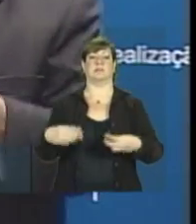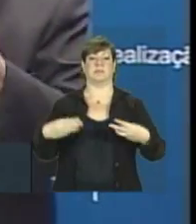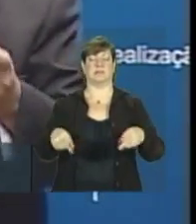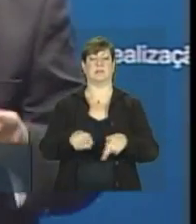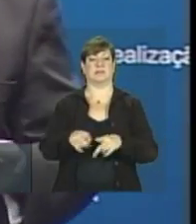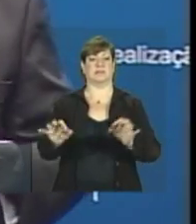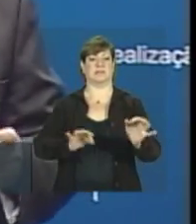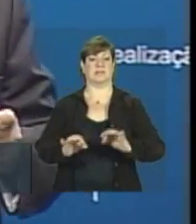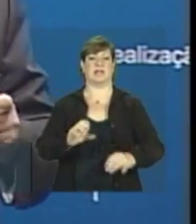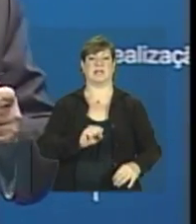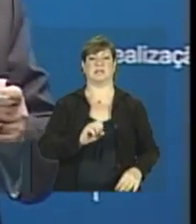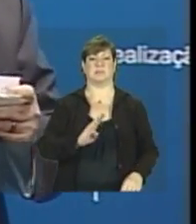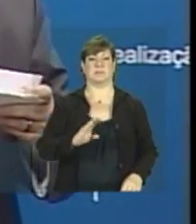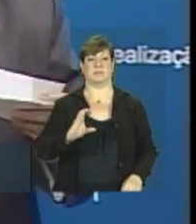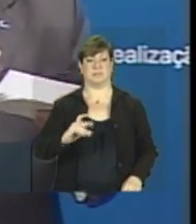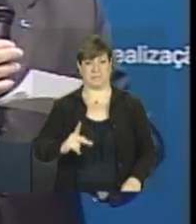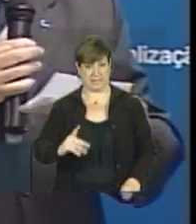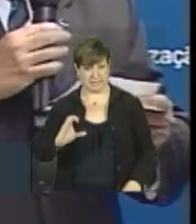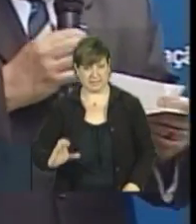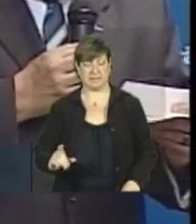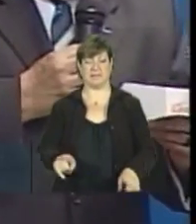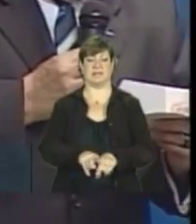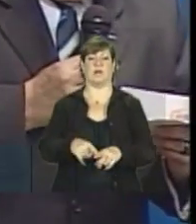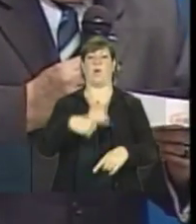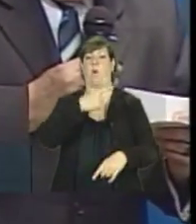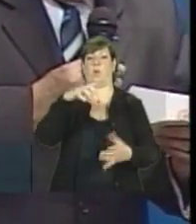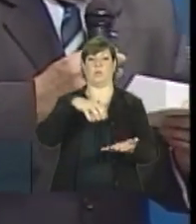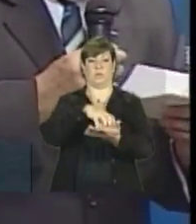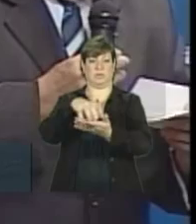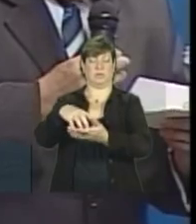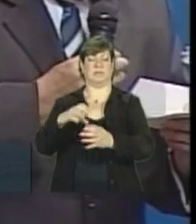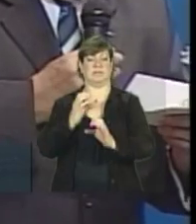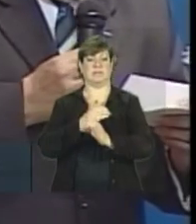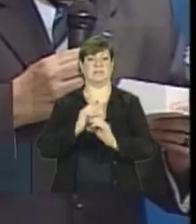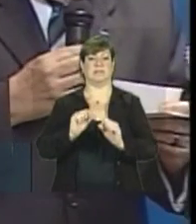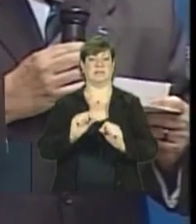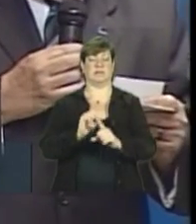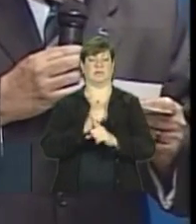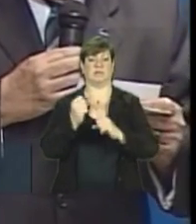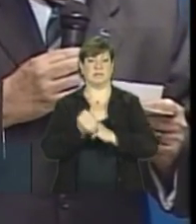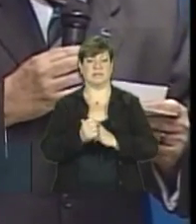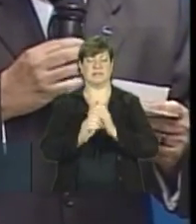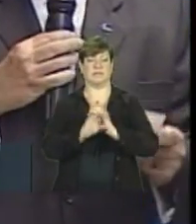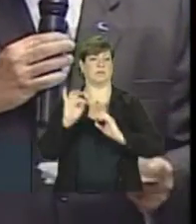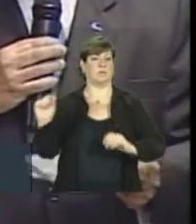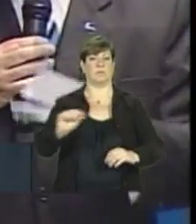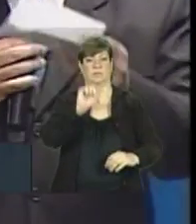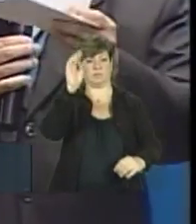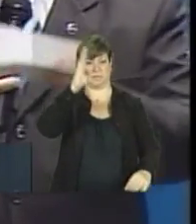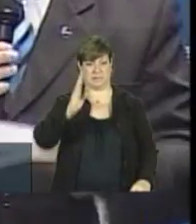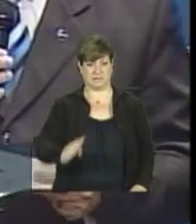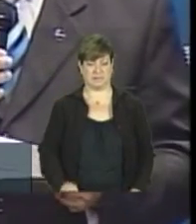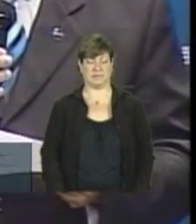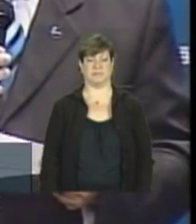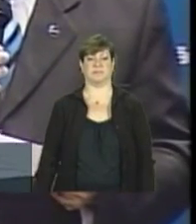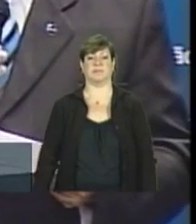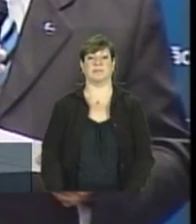de SBPC e outras organizações da ciência, das sociedades científicas brasileiras. Cláudio